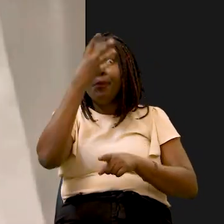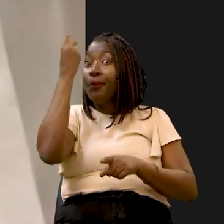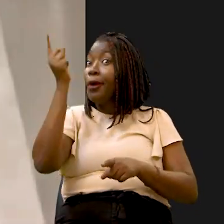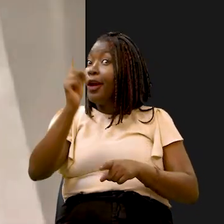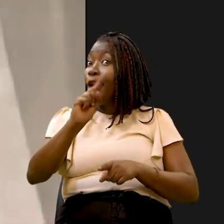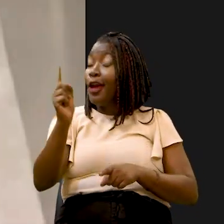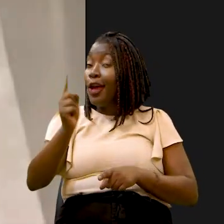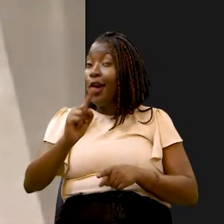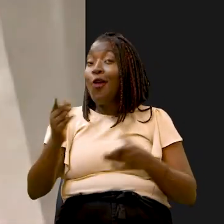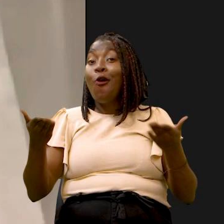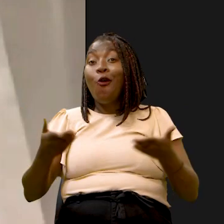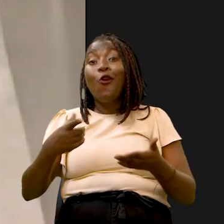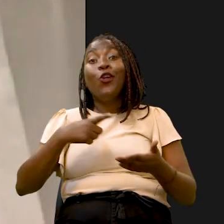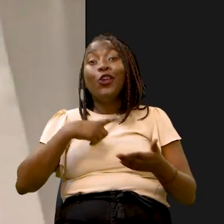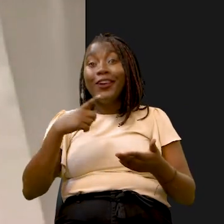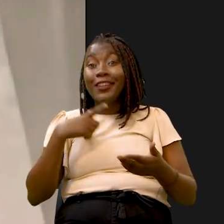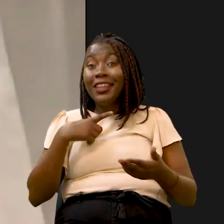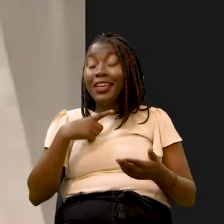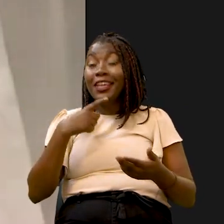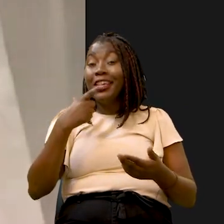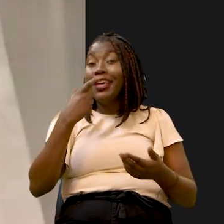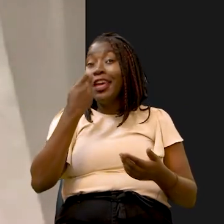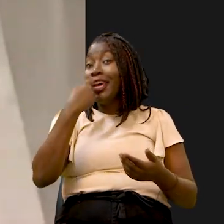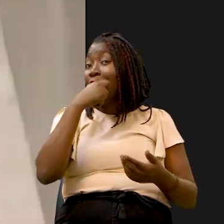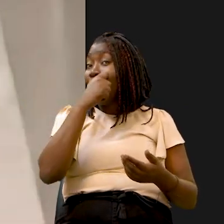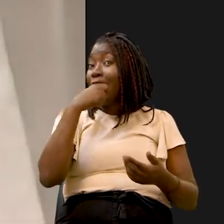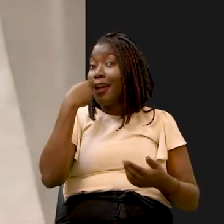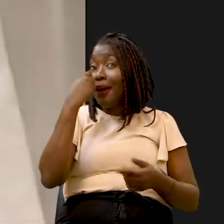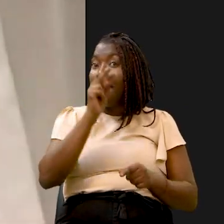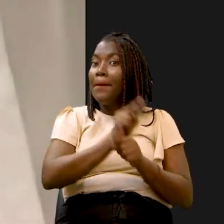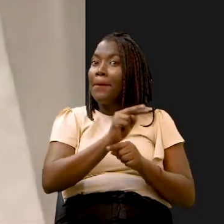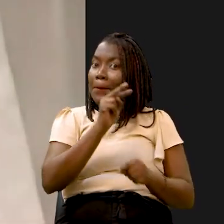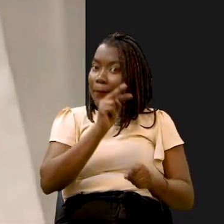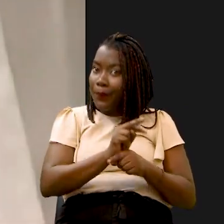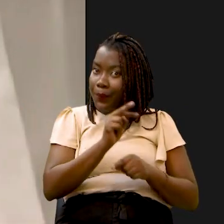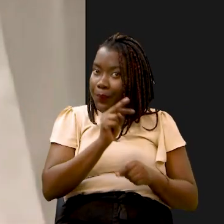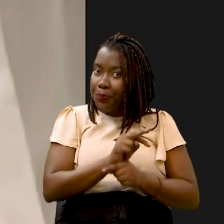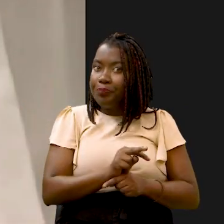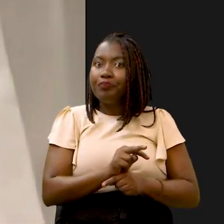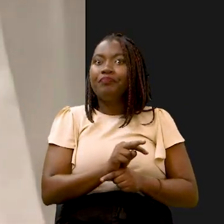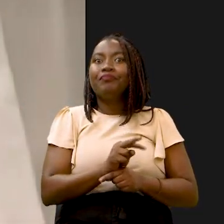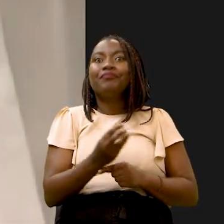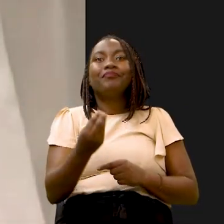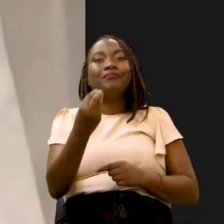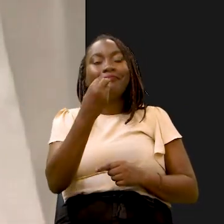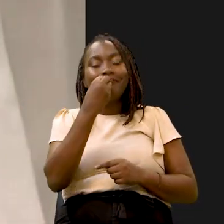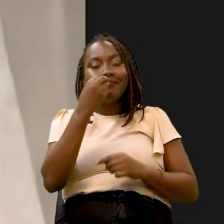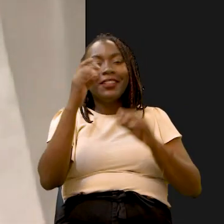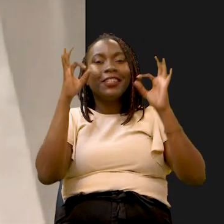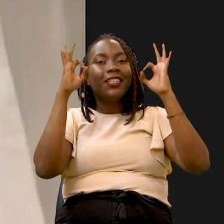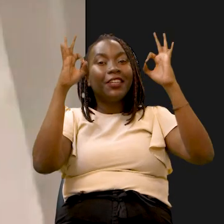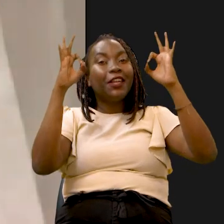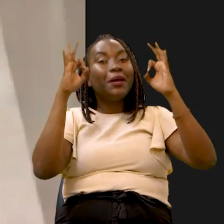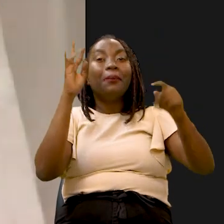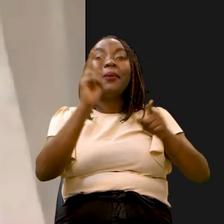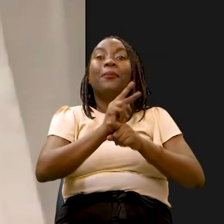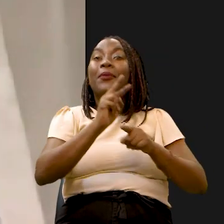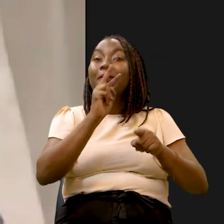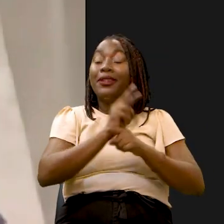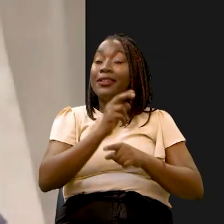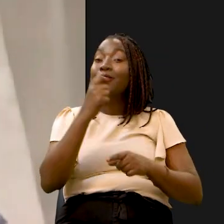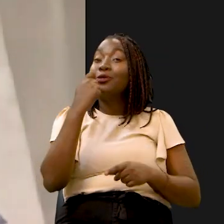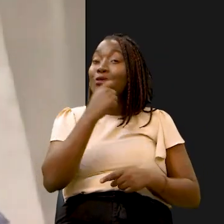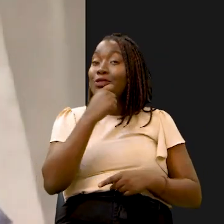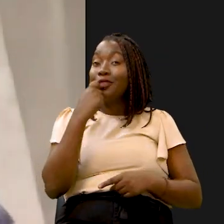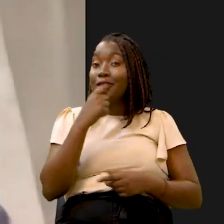da importância. Hoje existe o filtro na forma de batom, né? E que é aplicado